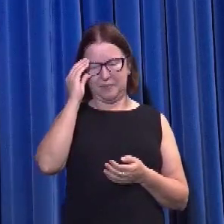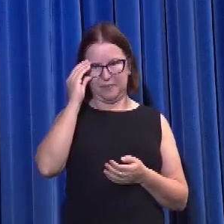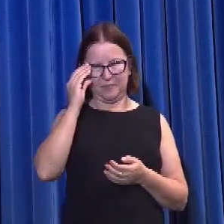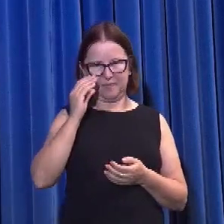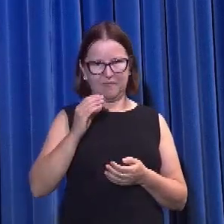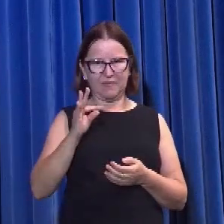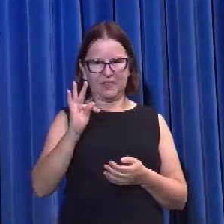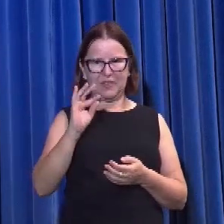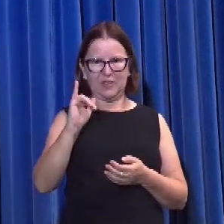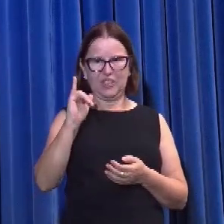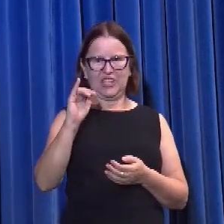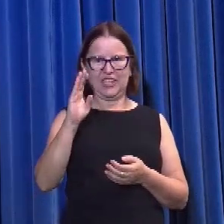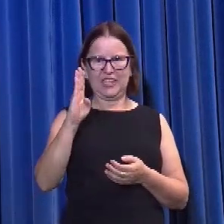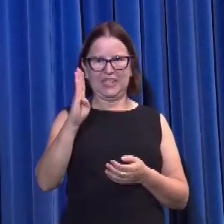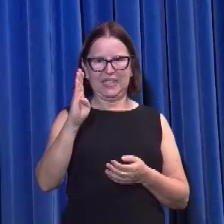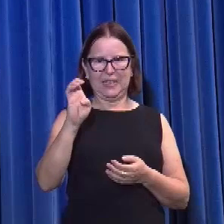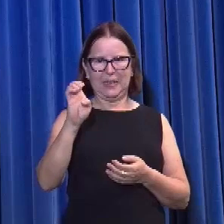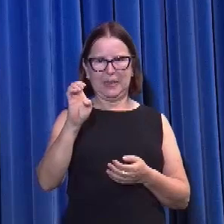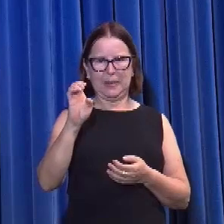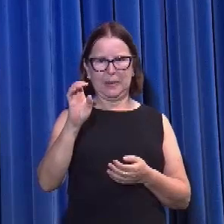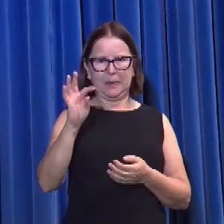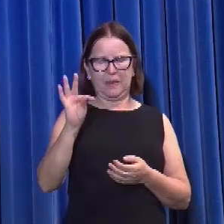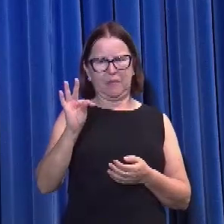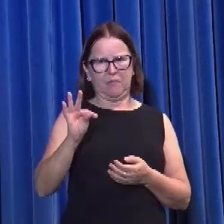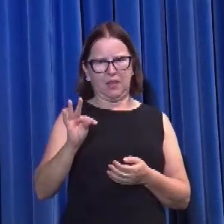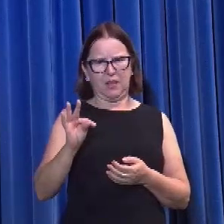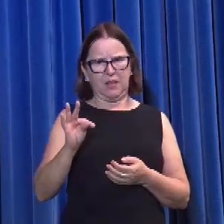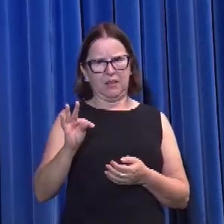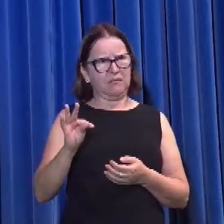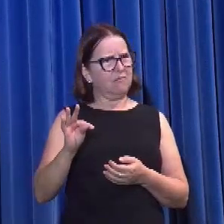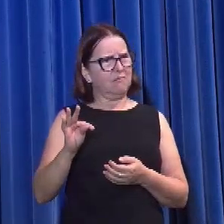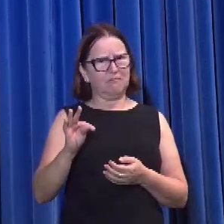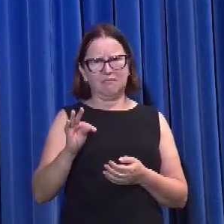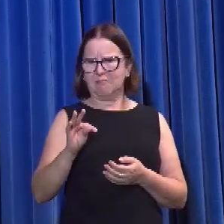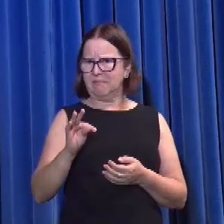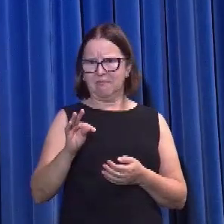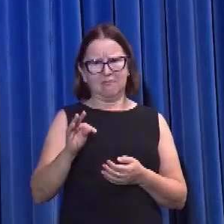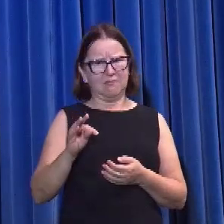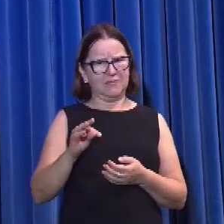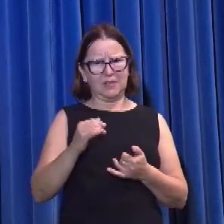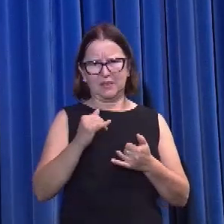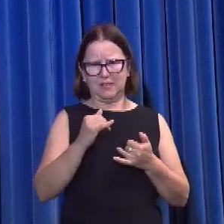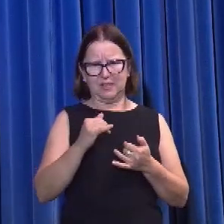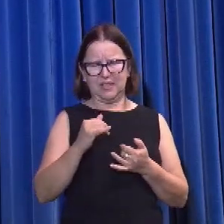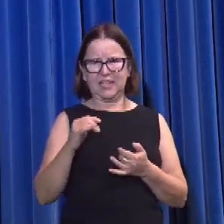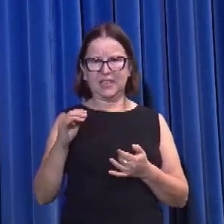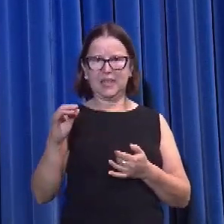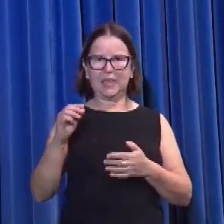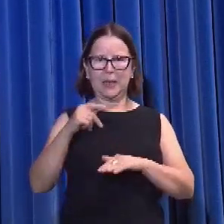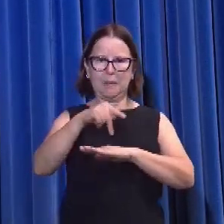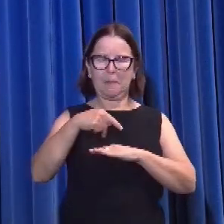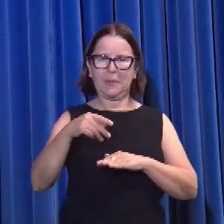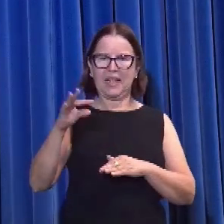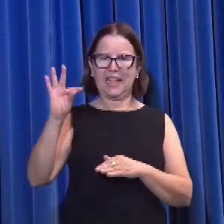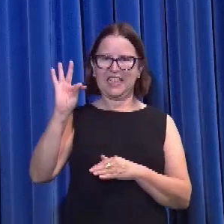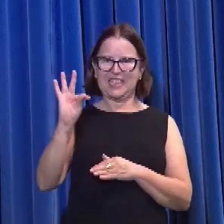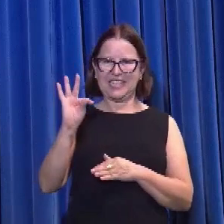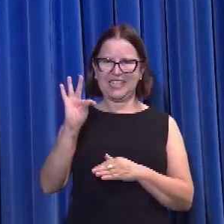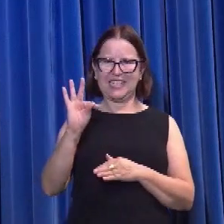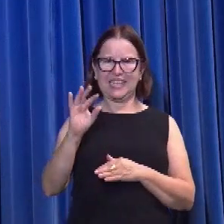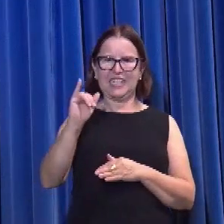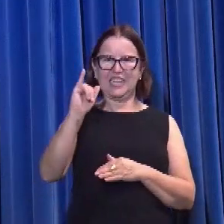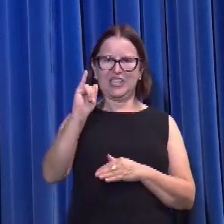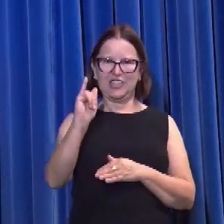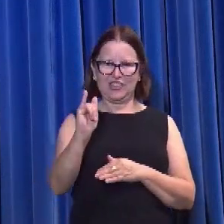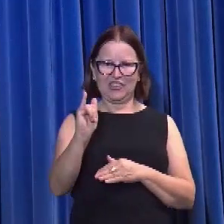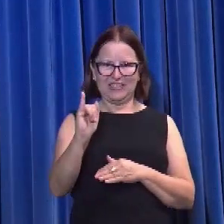Que fisionomia de Jesus! A fisionomia de Jesus que os europeus têm é de um Jesus, pelo